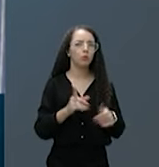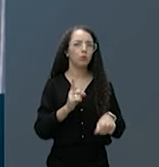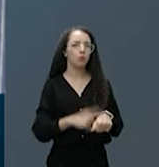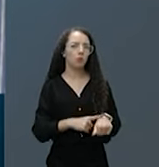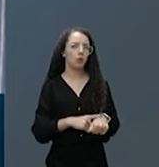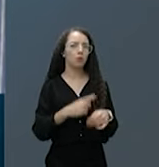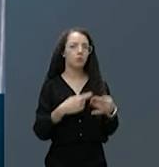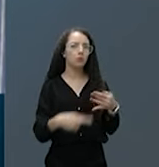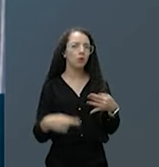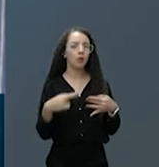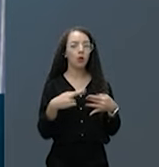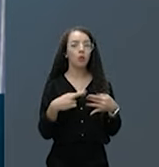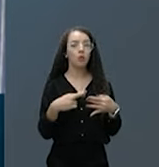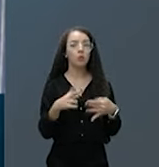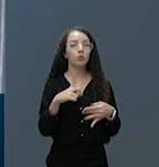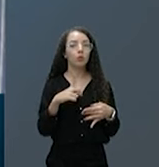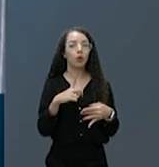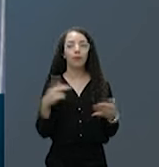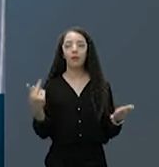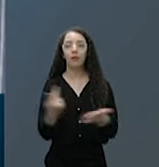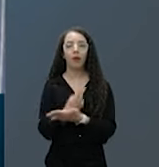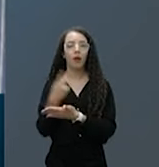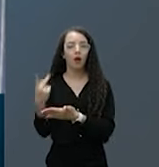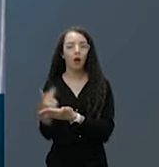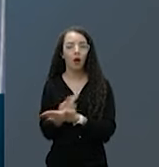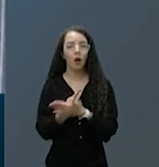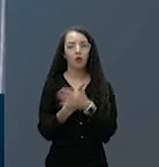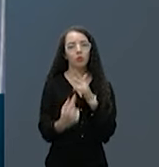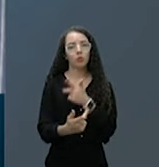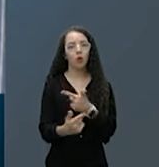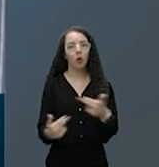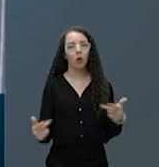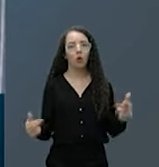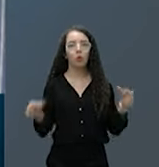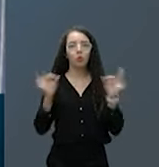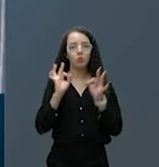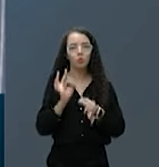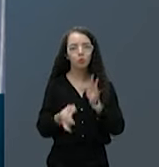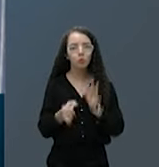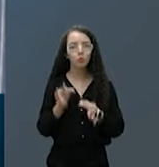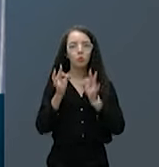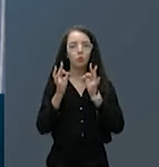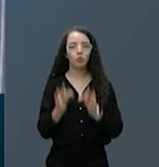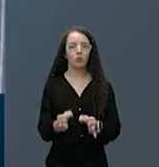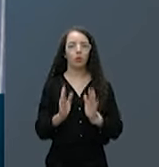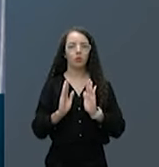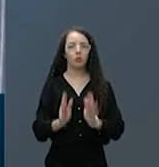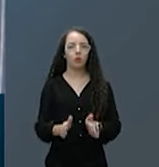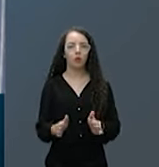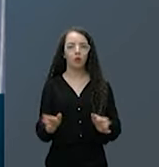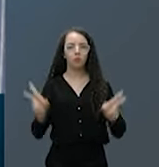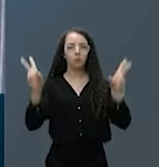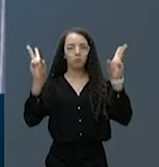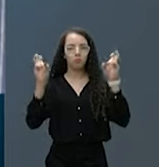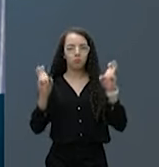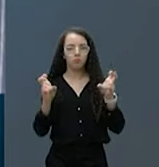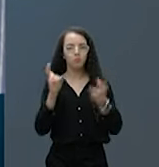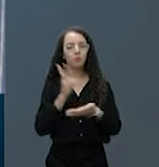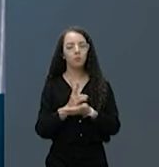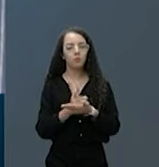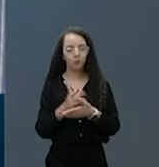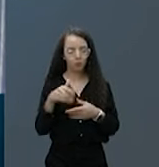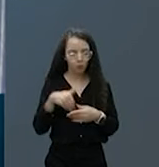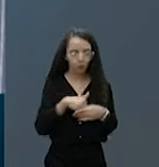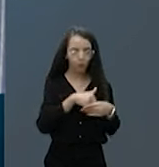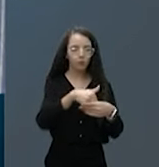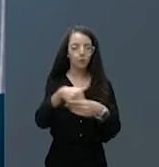em consequência a coisa julgada, e fecho aspas. E sigo no meu voto. Todavia,